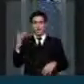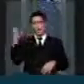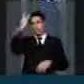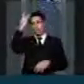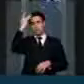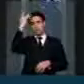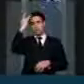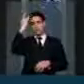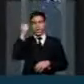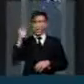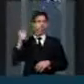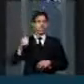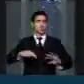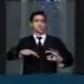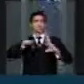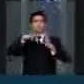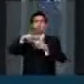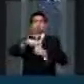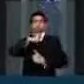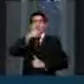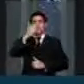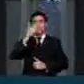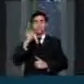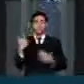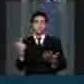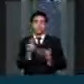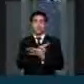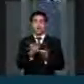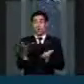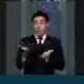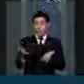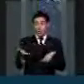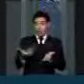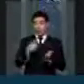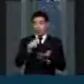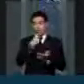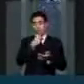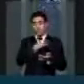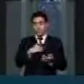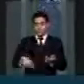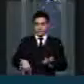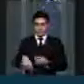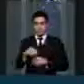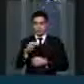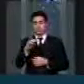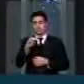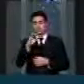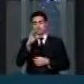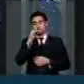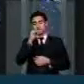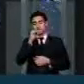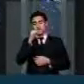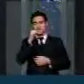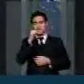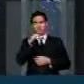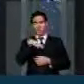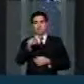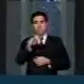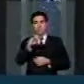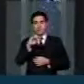e modernas de todo o mundo. E nesse apagão de agora, o ministro em exercício de Minas e Energia,